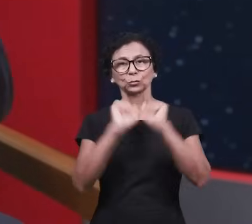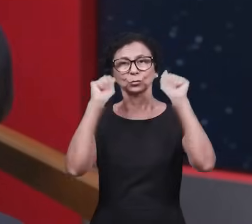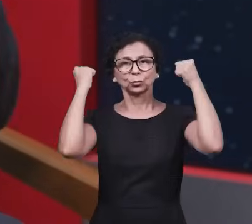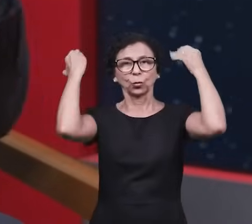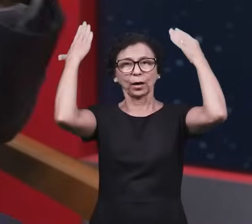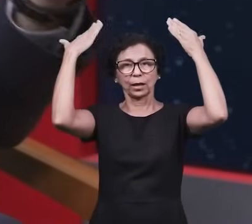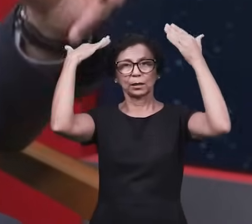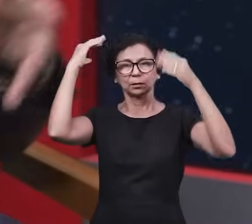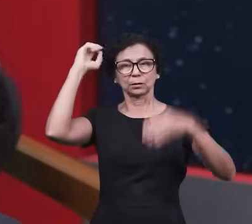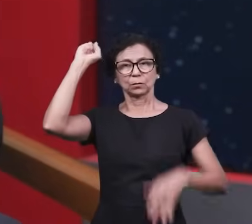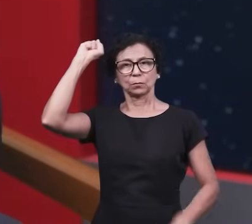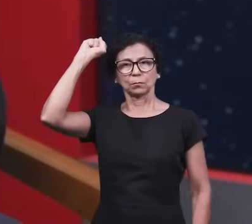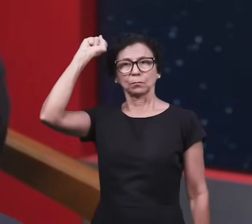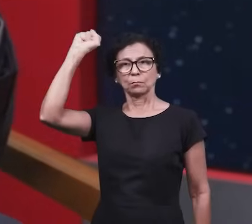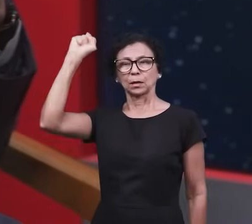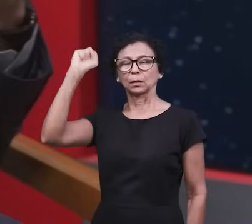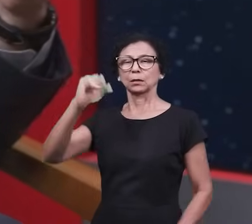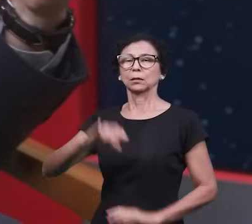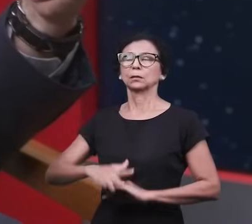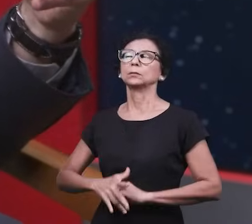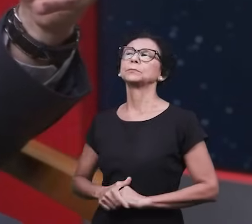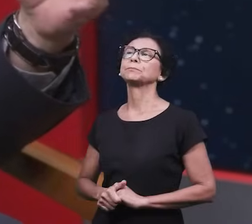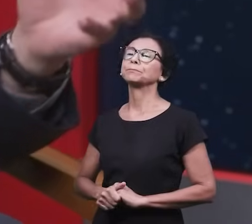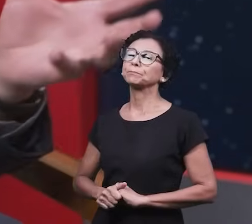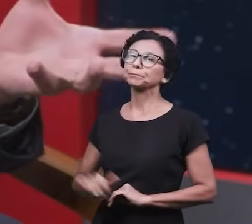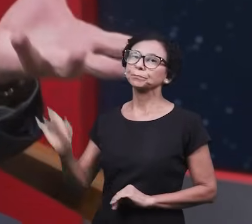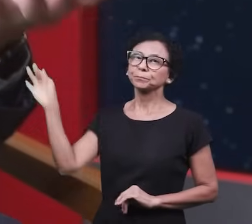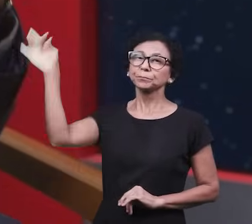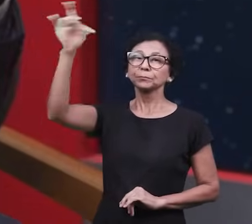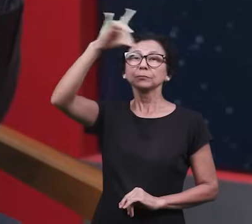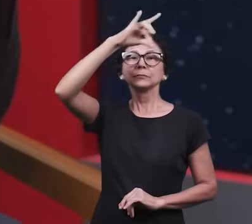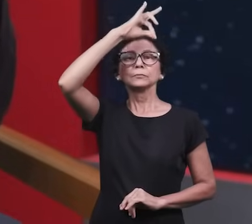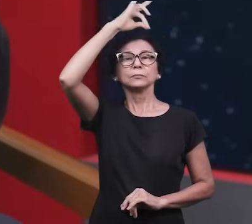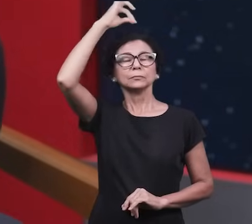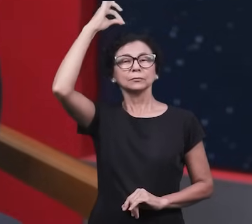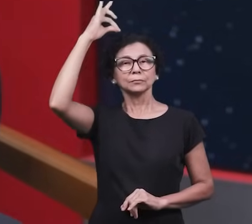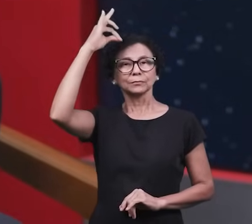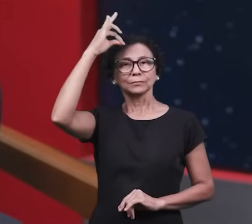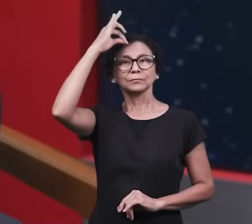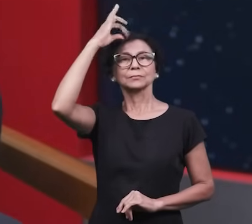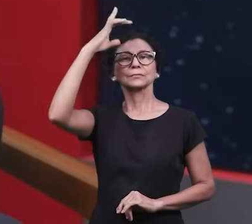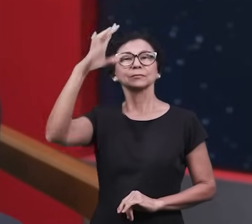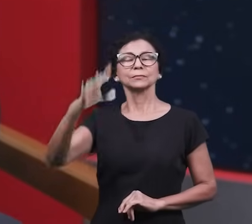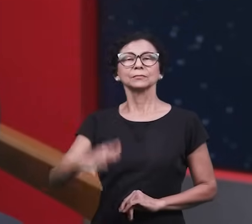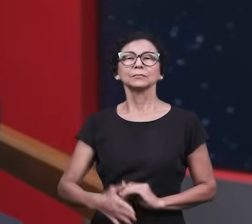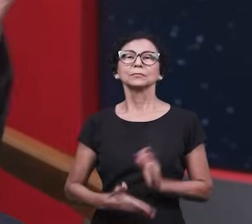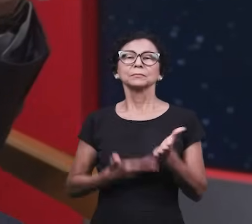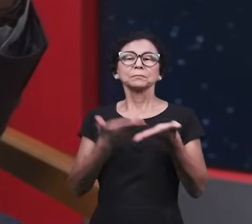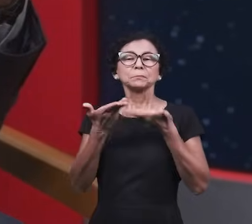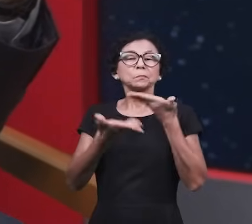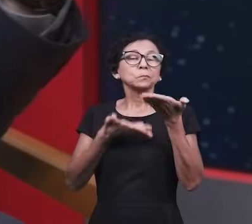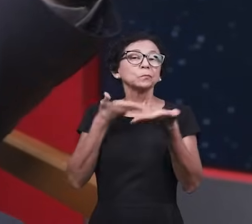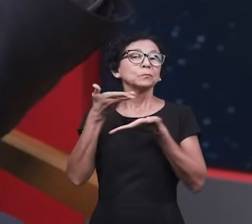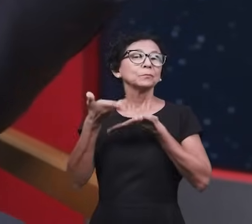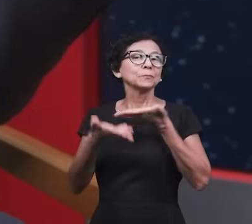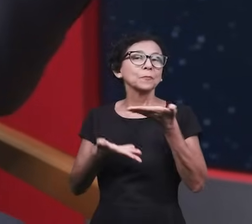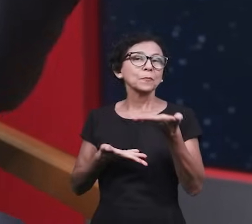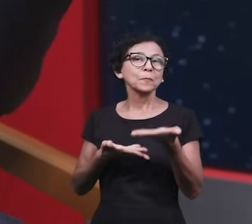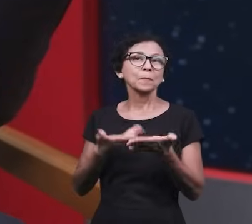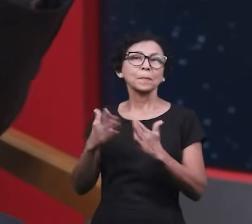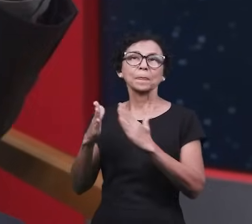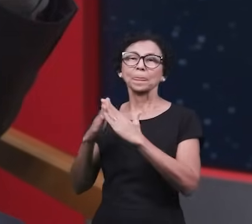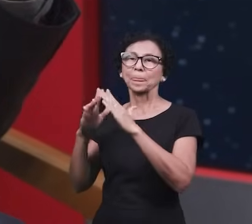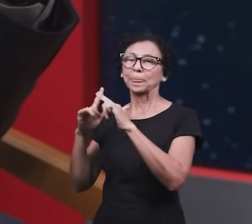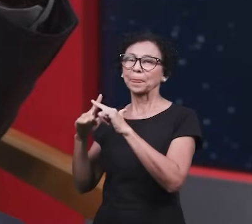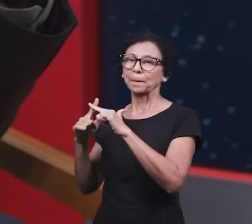da operação, da pessoa do Espírito Santo, que é quem está adornando, cuidando de